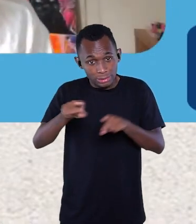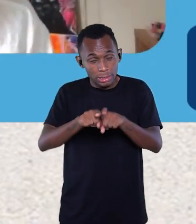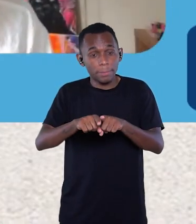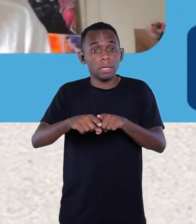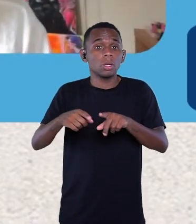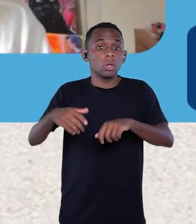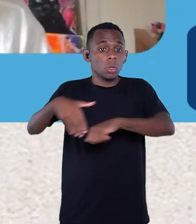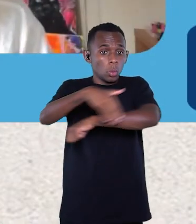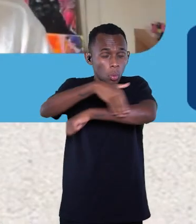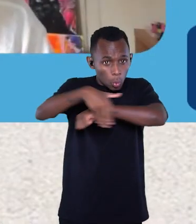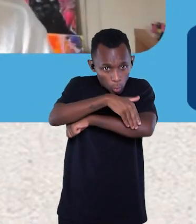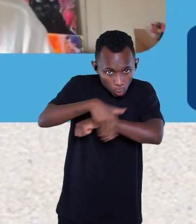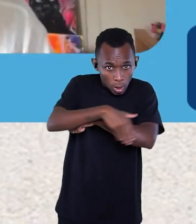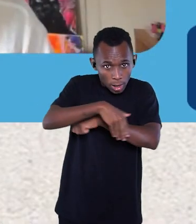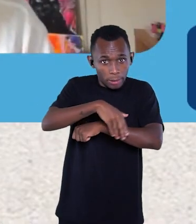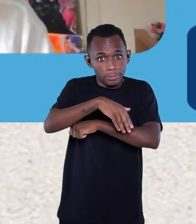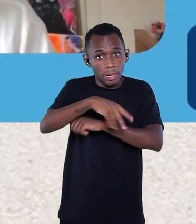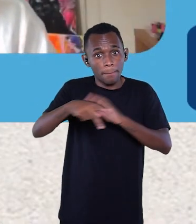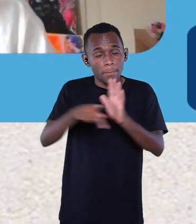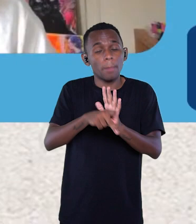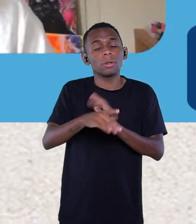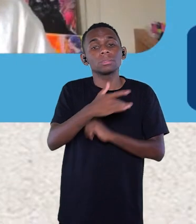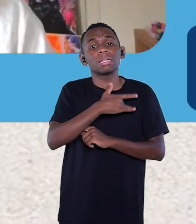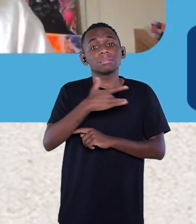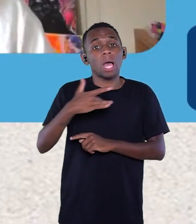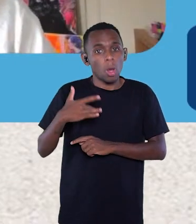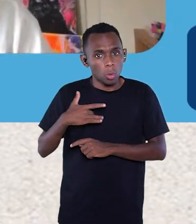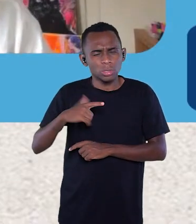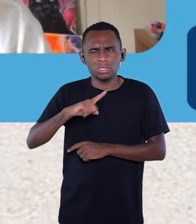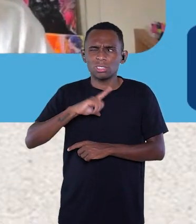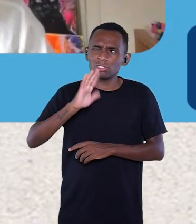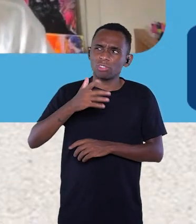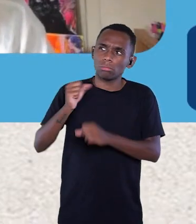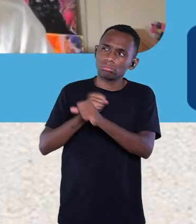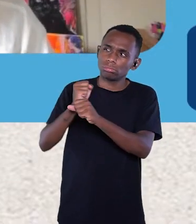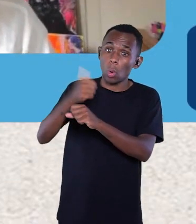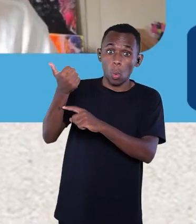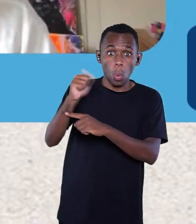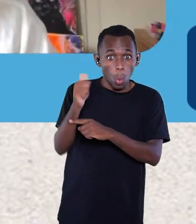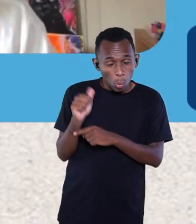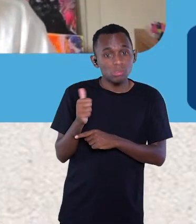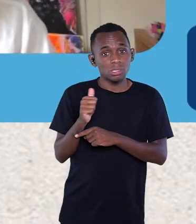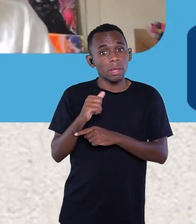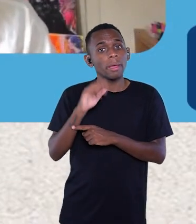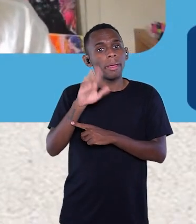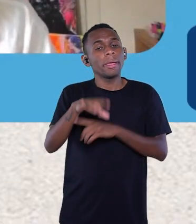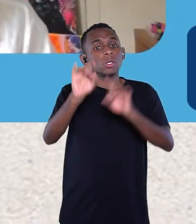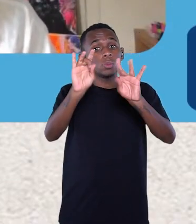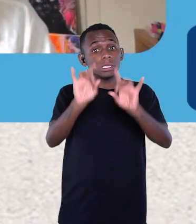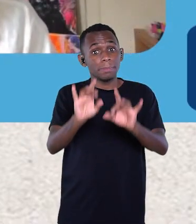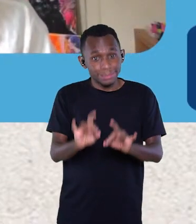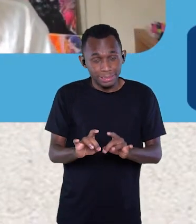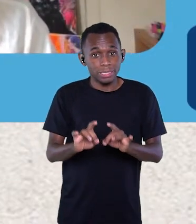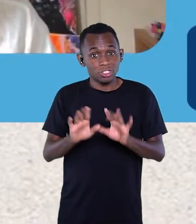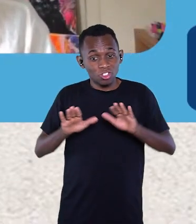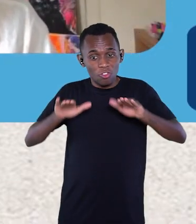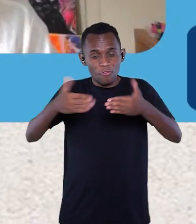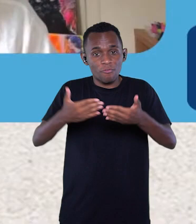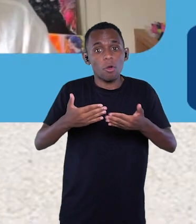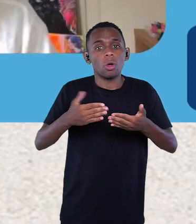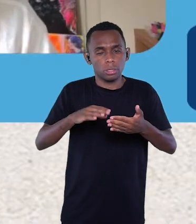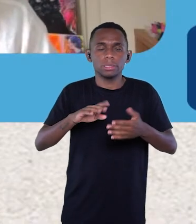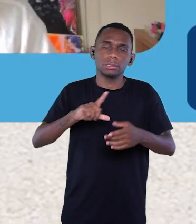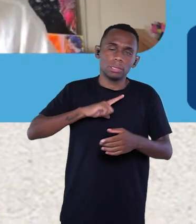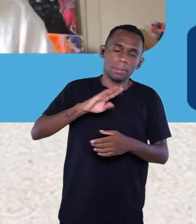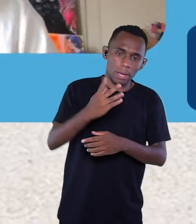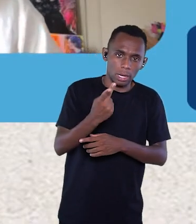consultório na rua, ele é um equipamento da saúde, que tem 11 anos já, e ele é especializado em